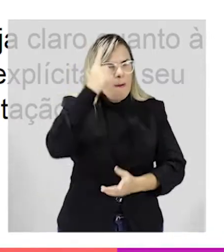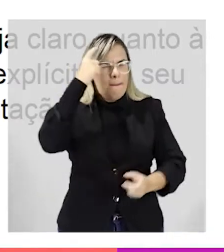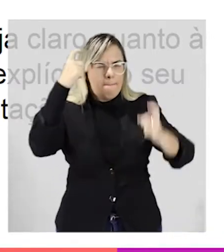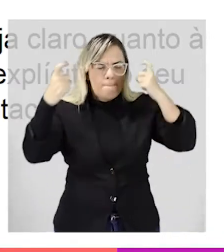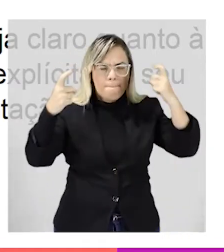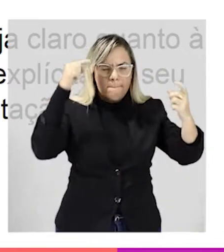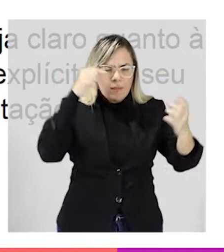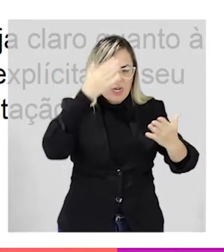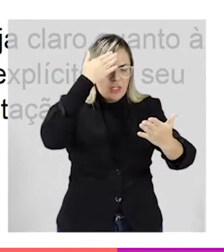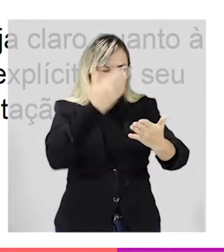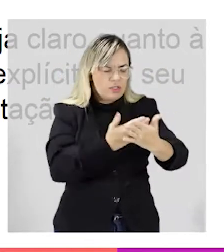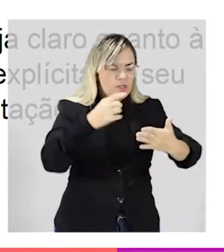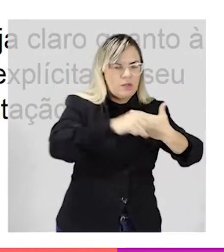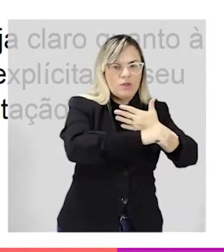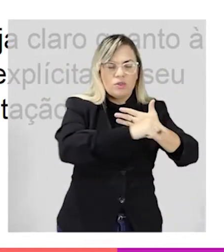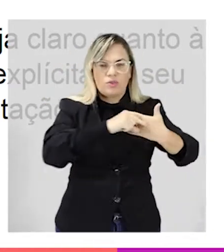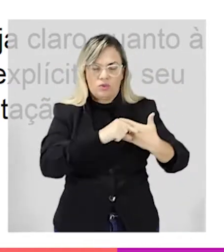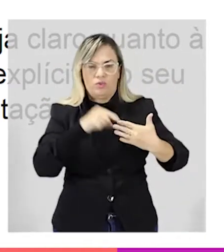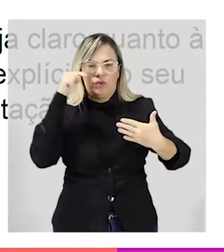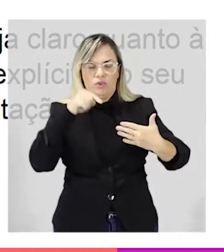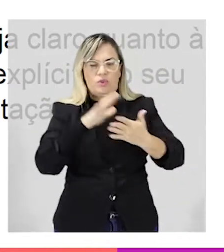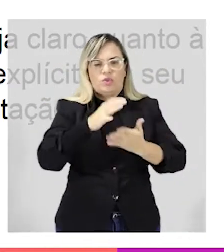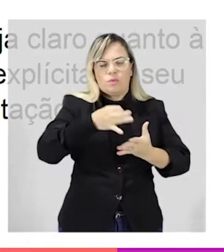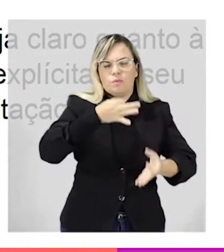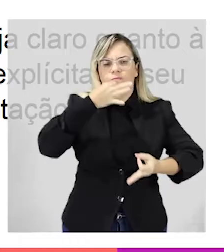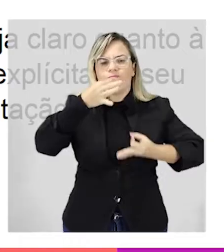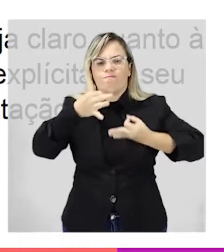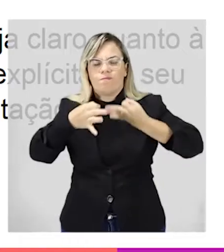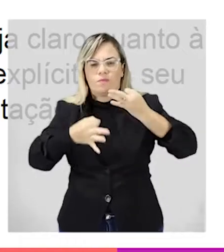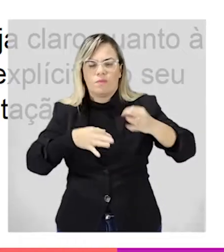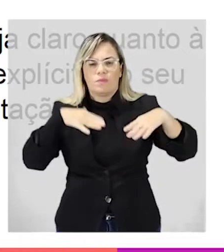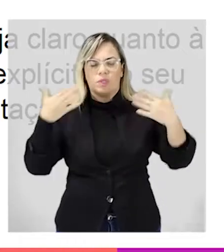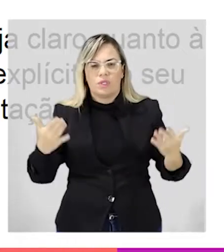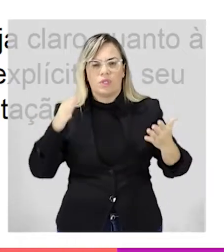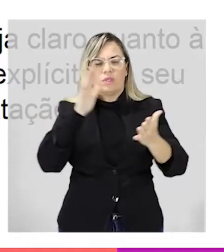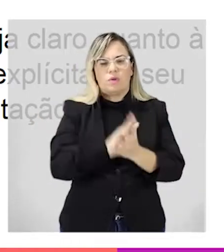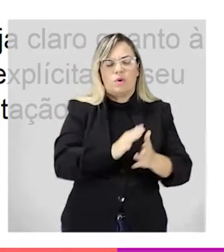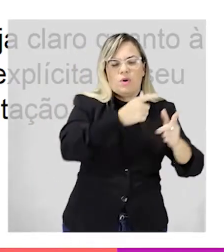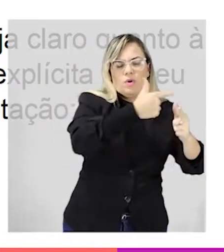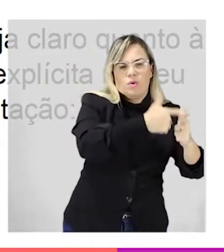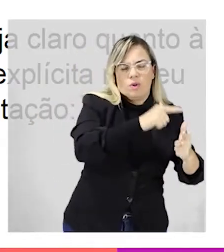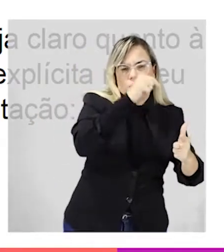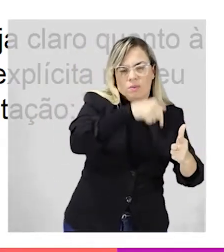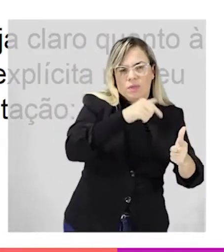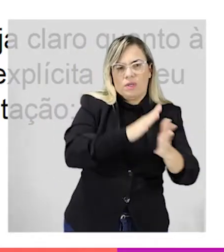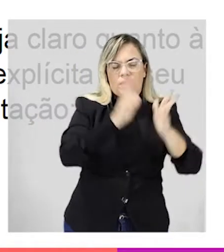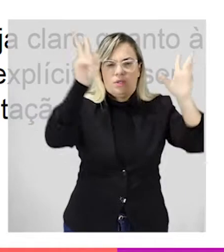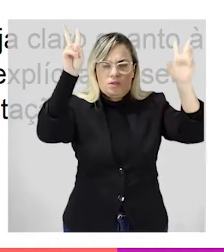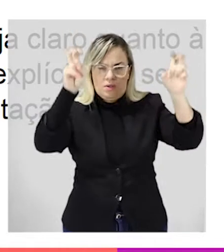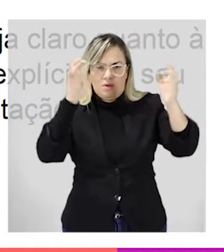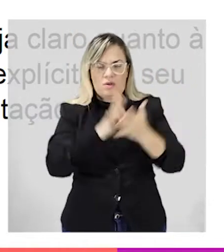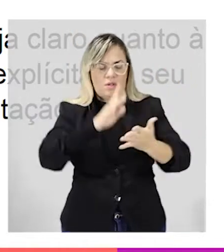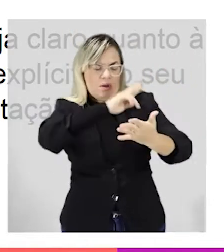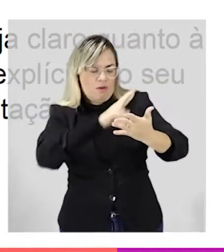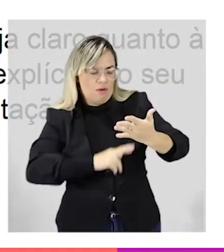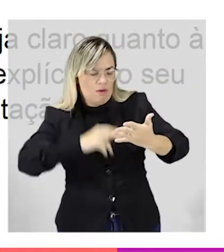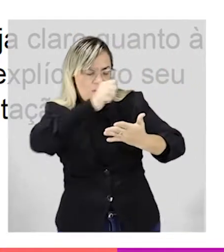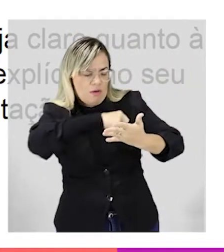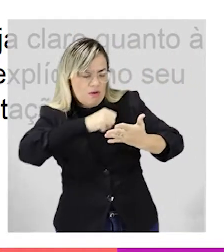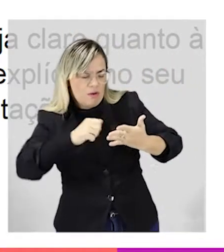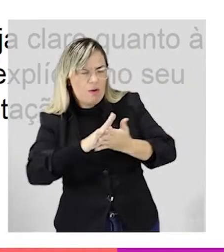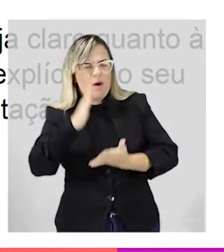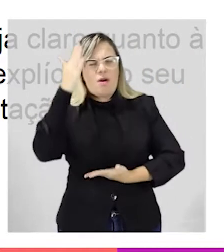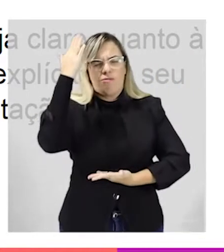autor. É o seu ponto de vista, a problematização sobre o tema da redação e a